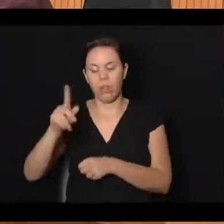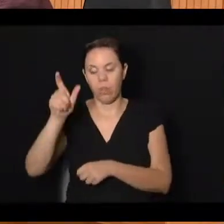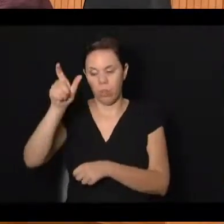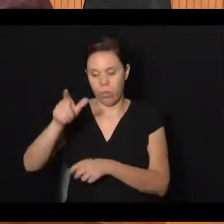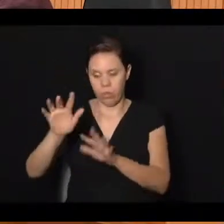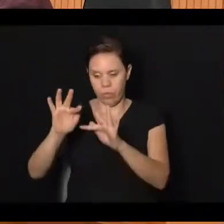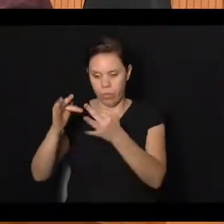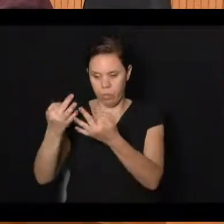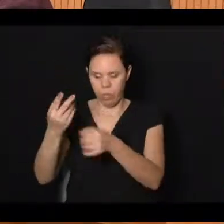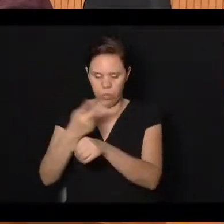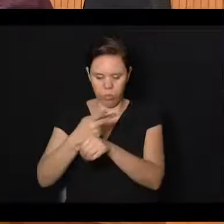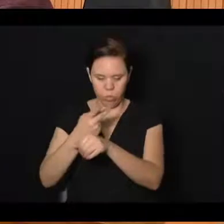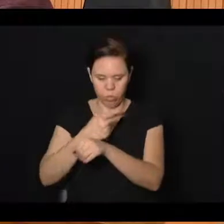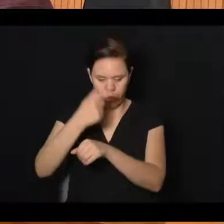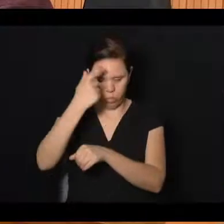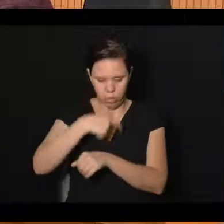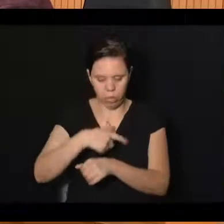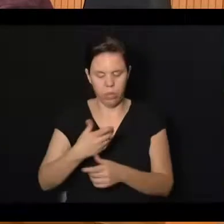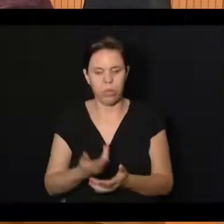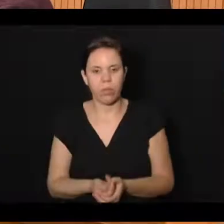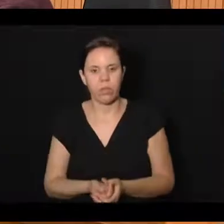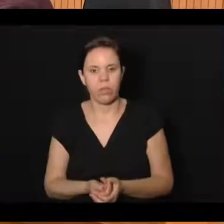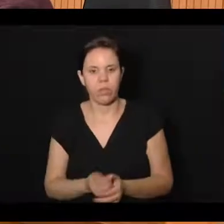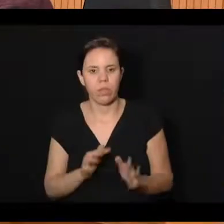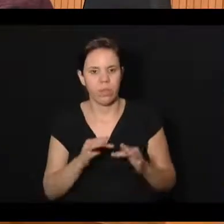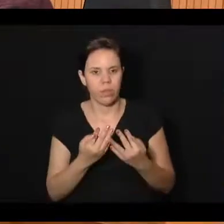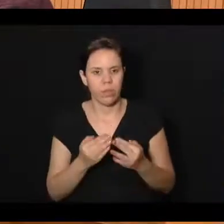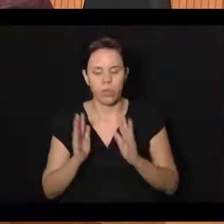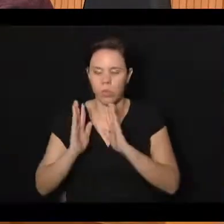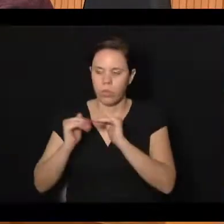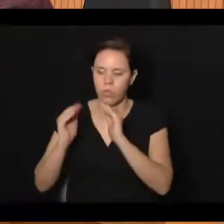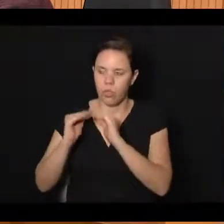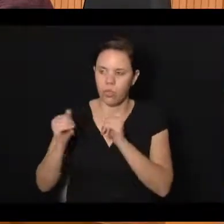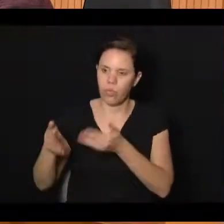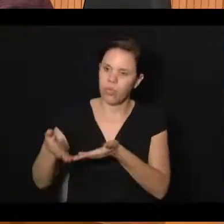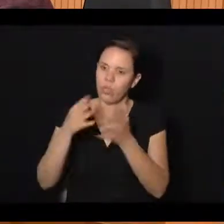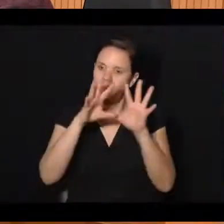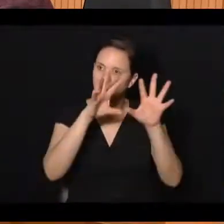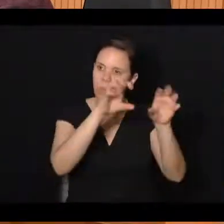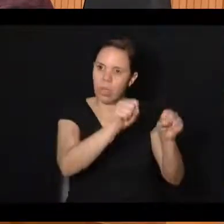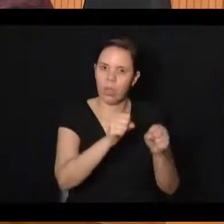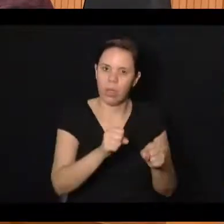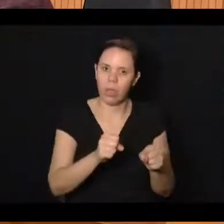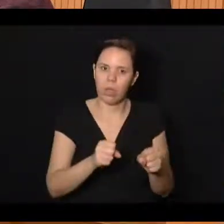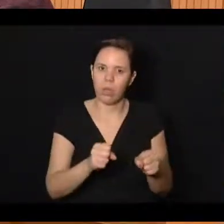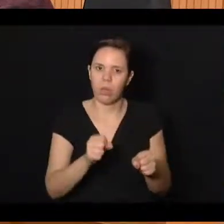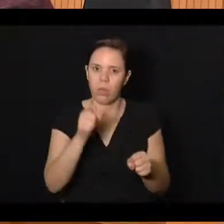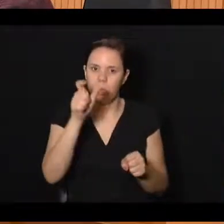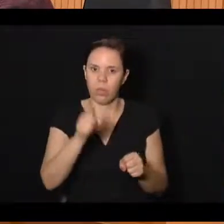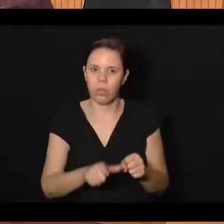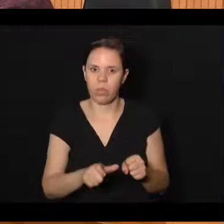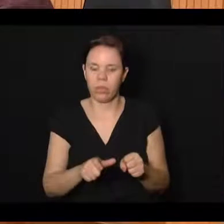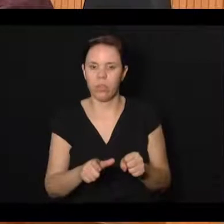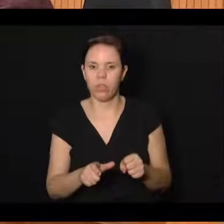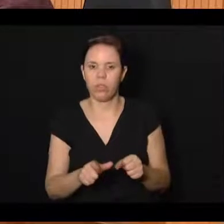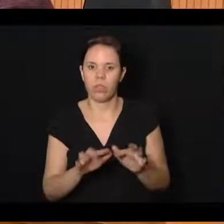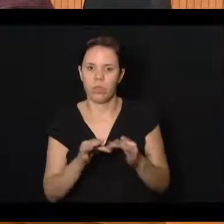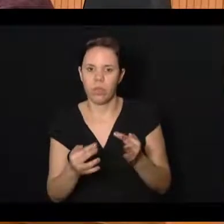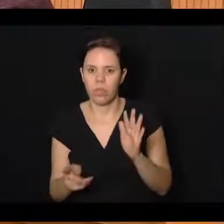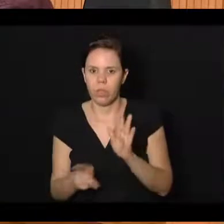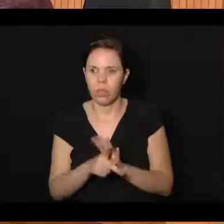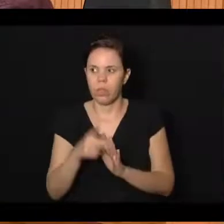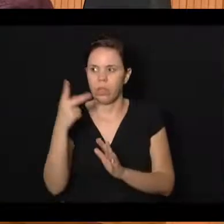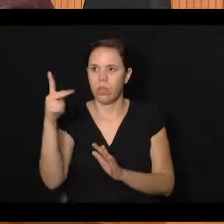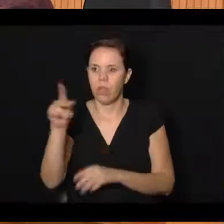família e essa família pediu que fosse buscar uma pessoa que era indy querido deles que estava em angra dos